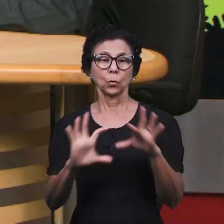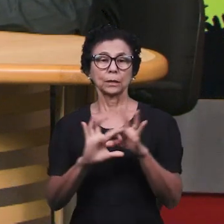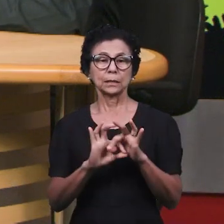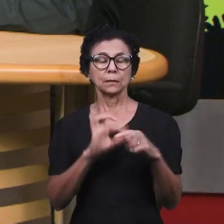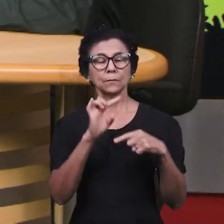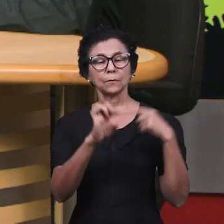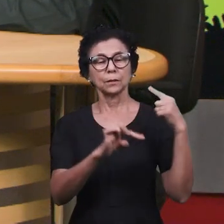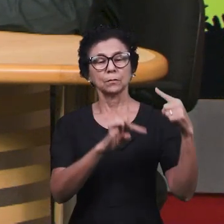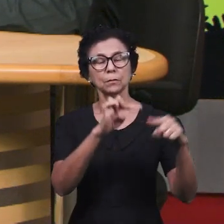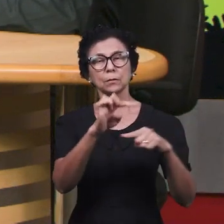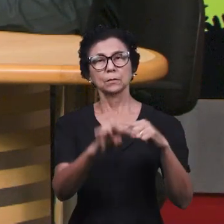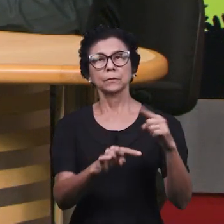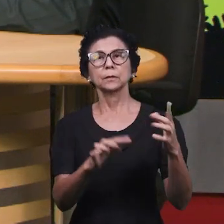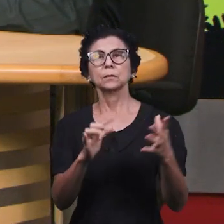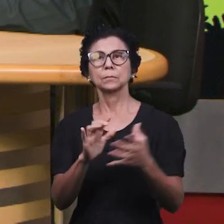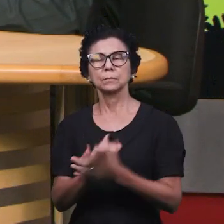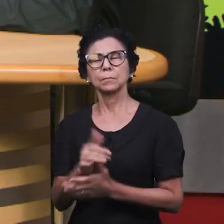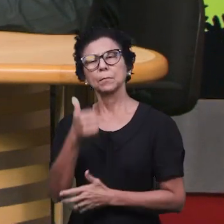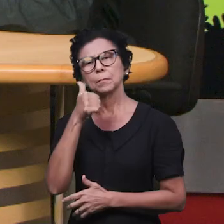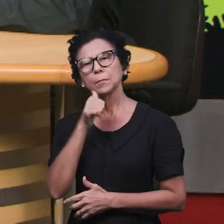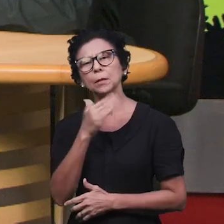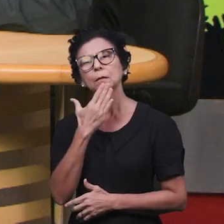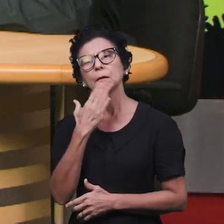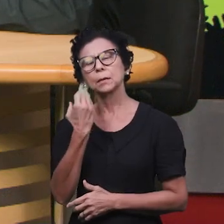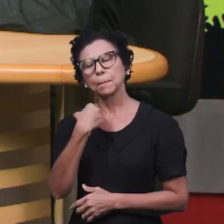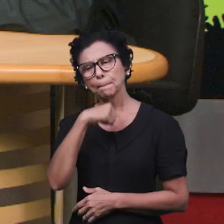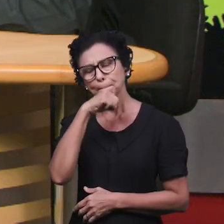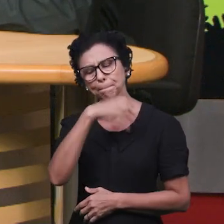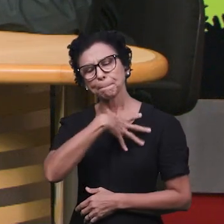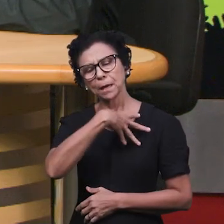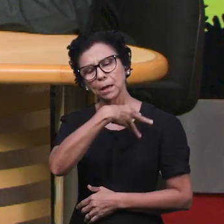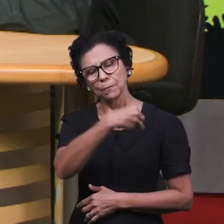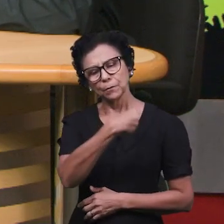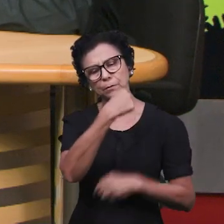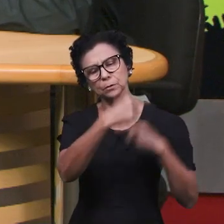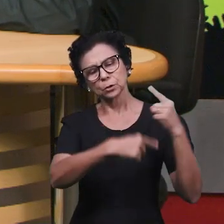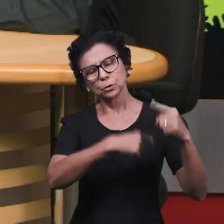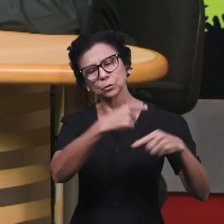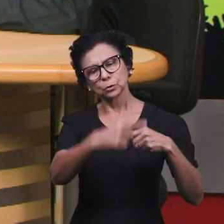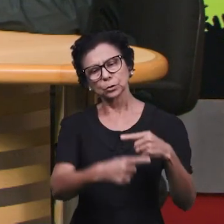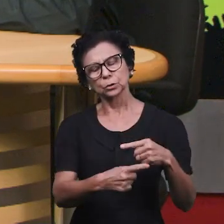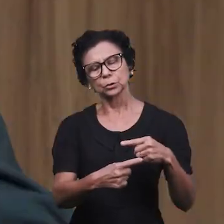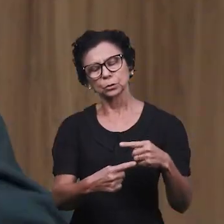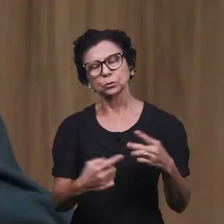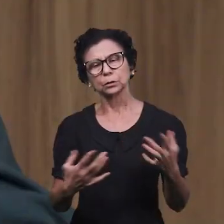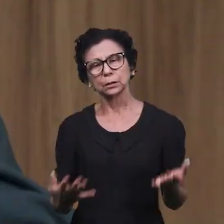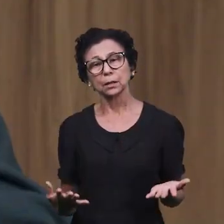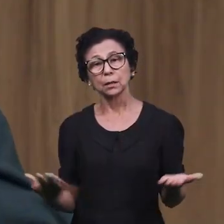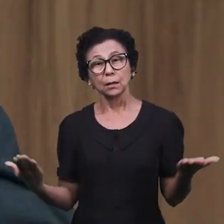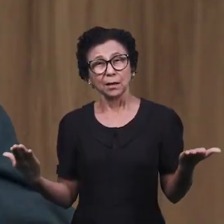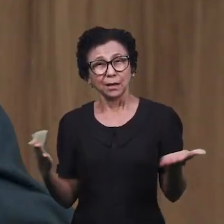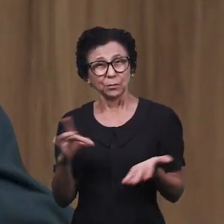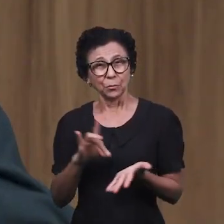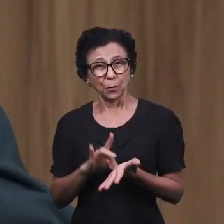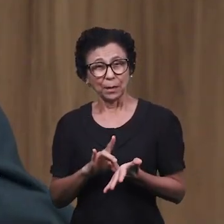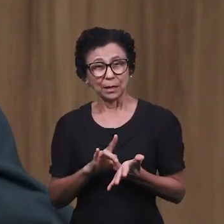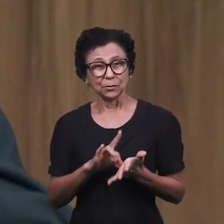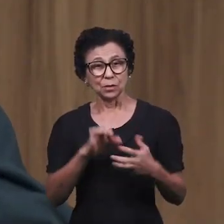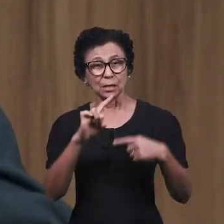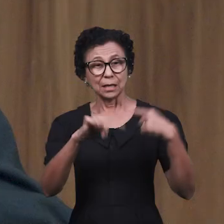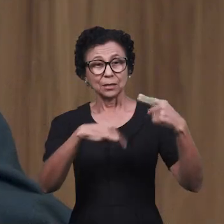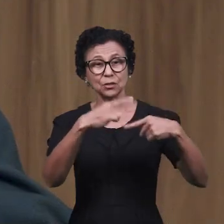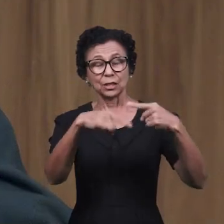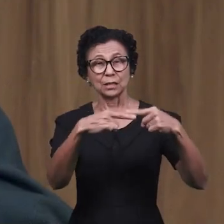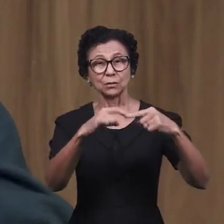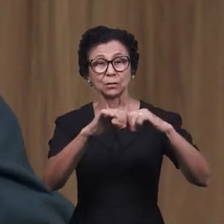converterão pais aos filhos e os filhos aos pais. Nós estamos vendo um tempo de uma desconexão entre as gerações e essa é uma preocupação